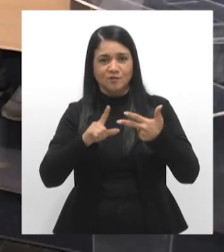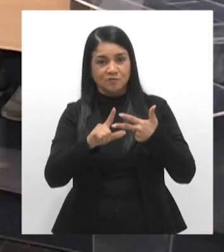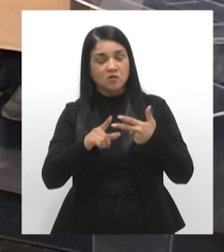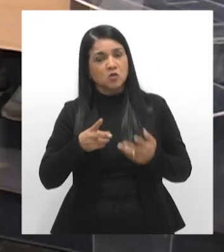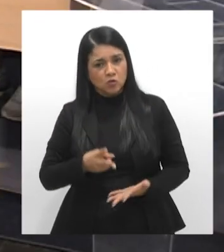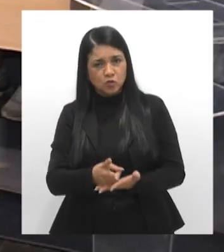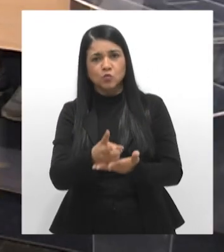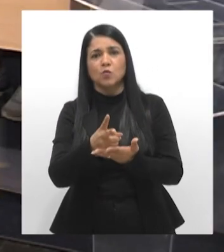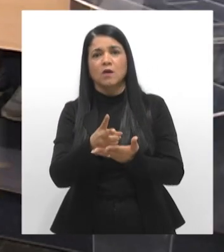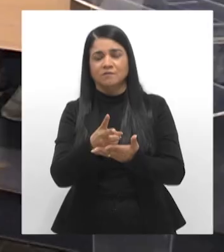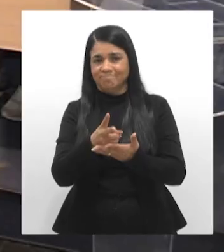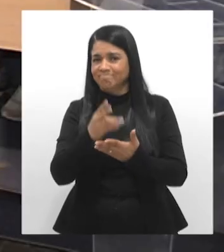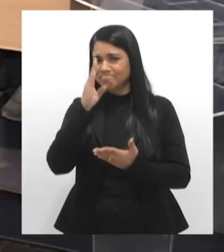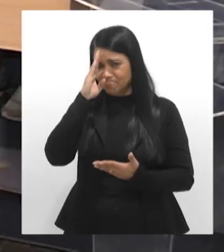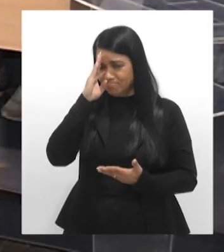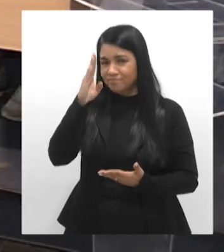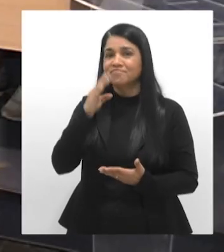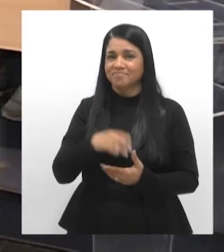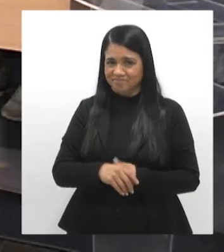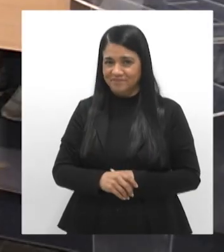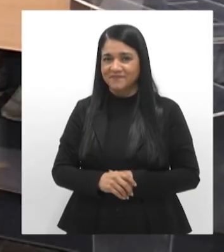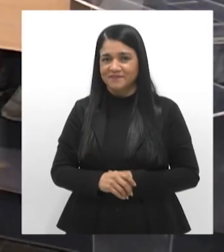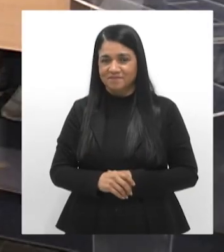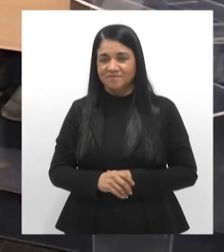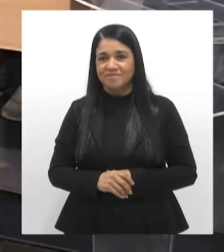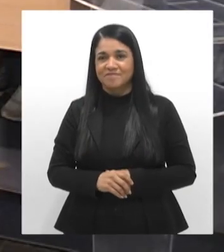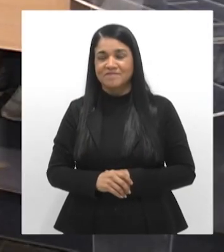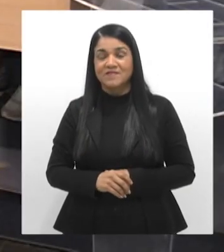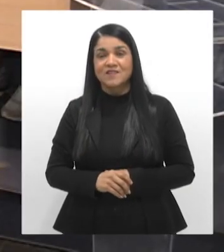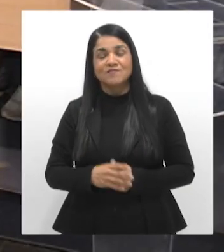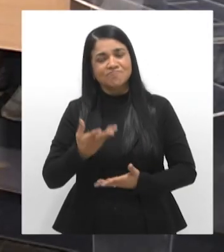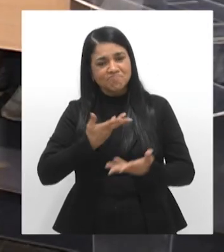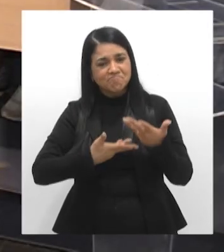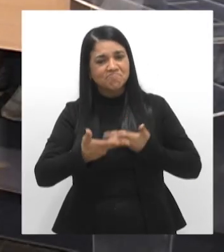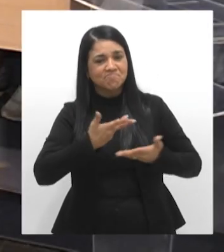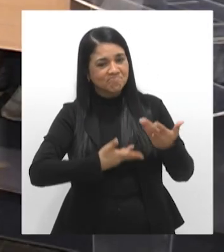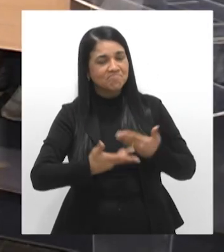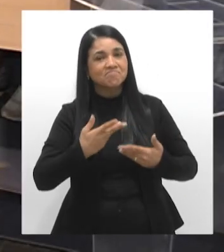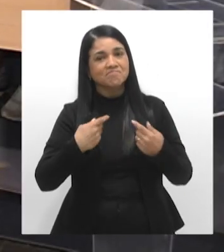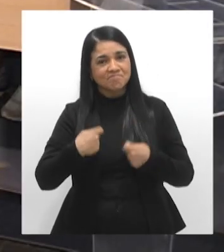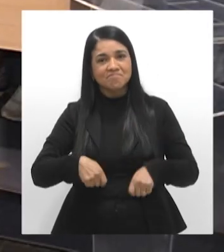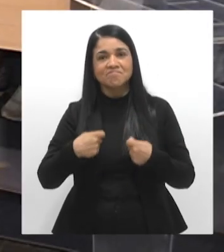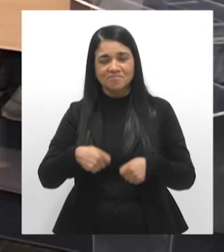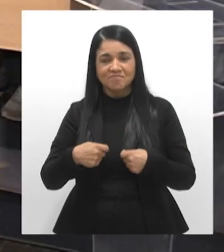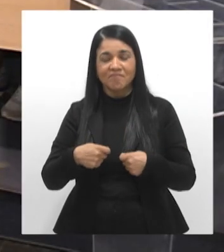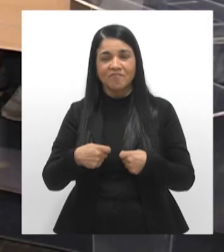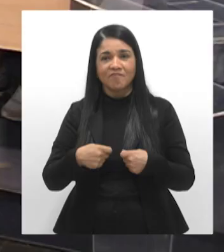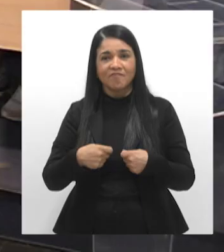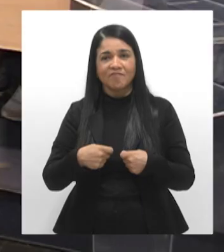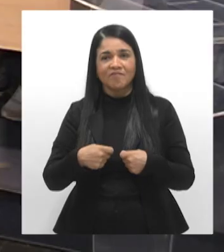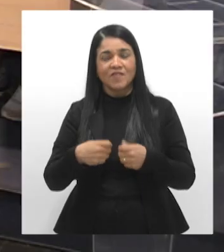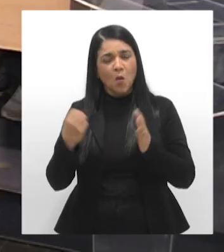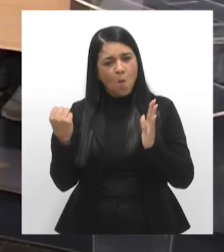sendo fundamentais. Então, a gente conviveu lá com ela. E dizer o seguinte, eu acho que é um marco